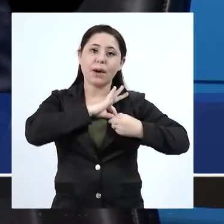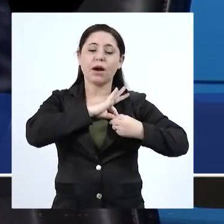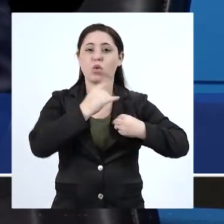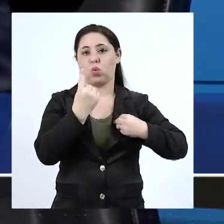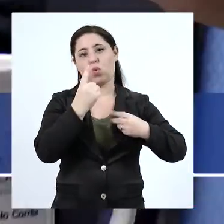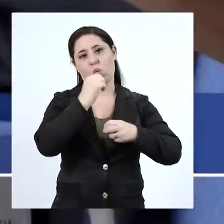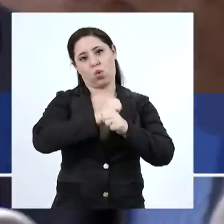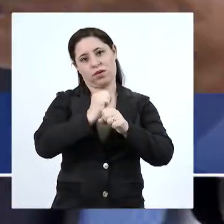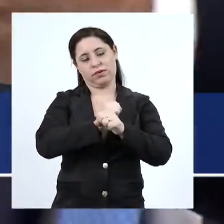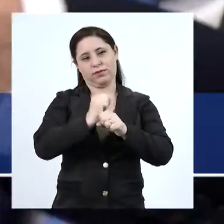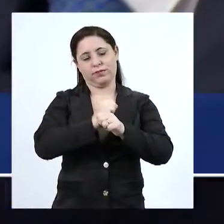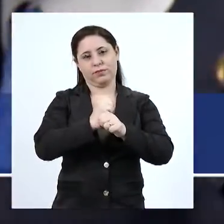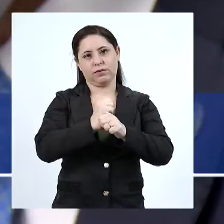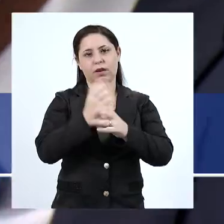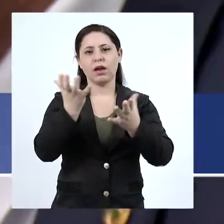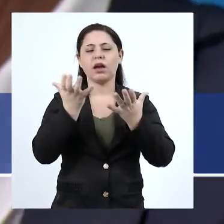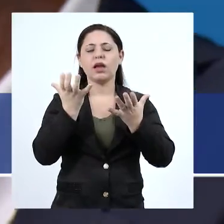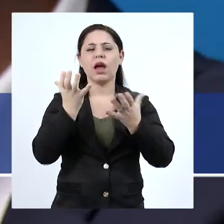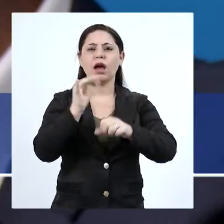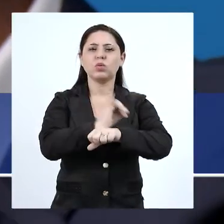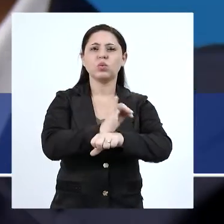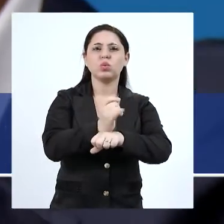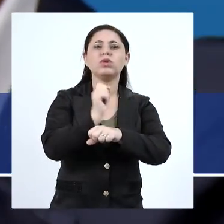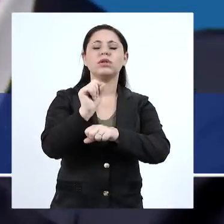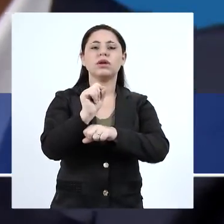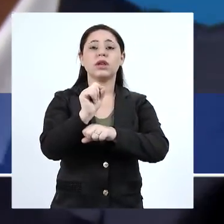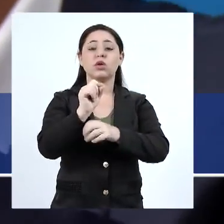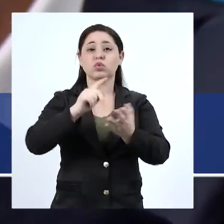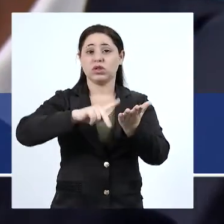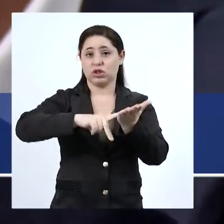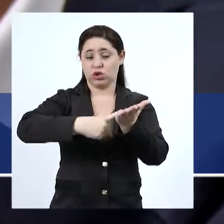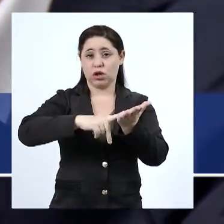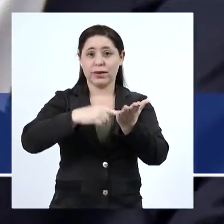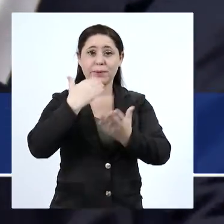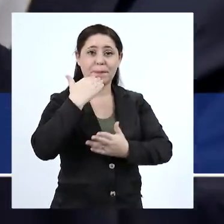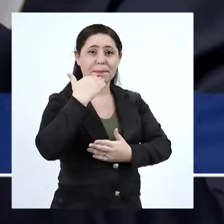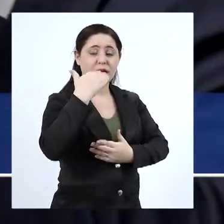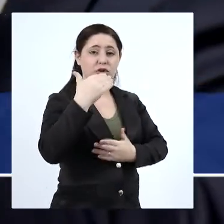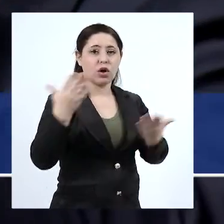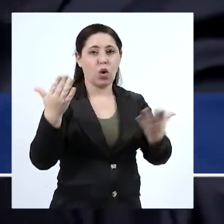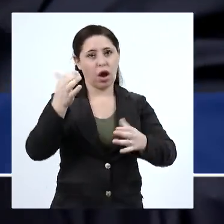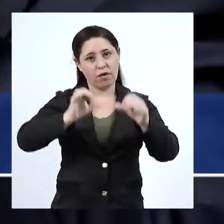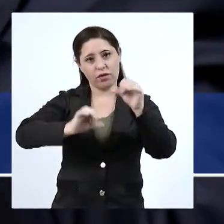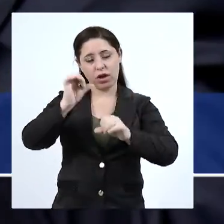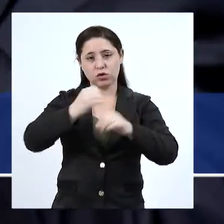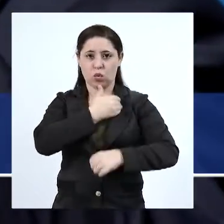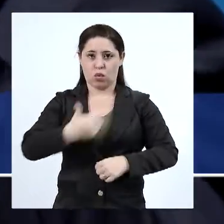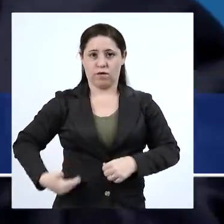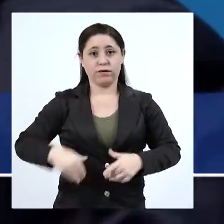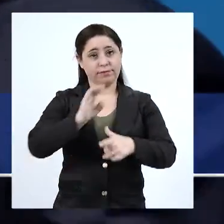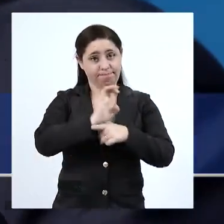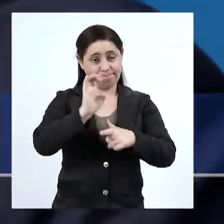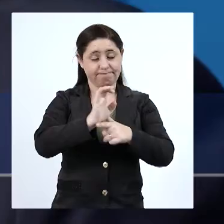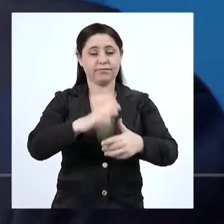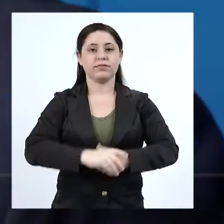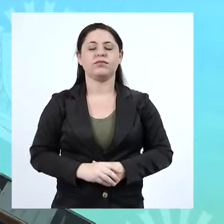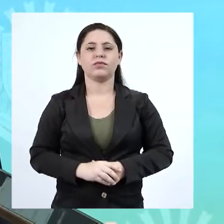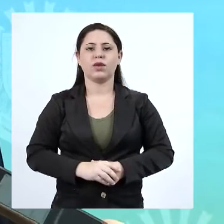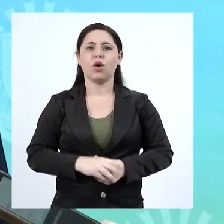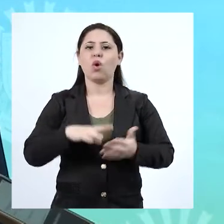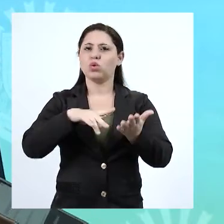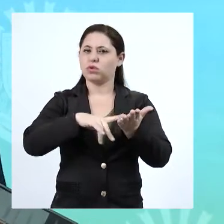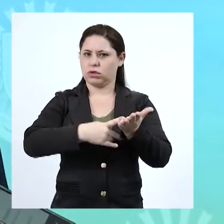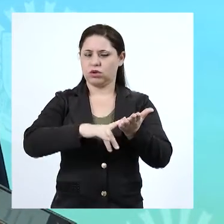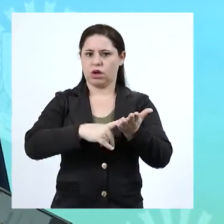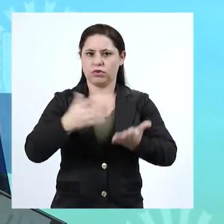mais um ano. A medida, que atende solicitação dos sindicatos, segue para avaliação do governo do estado.